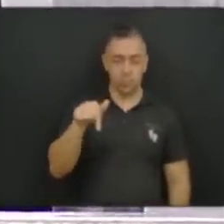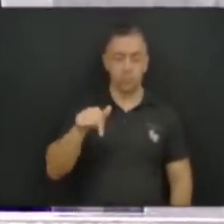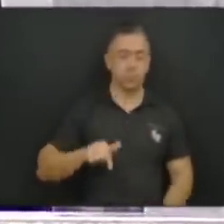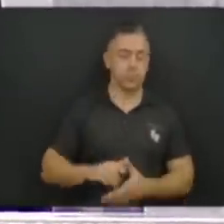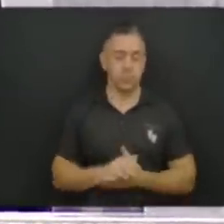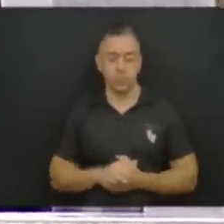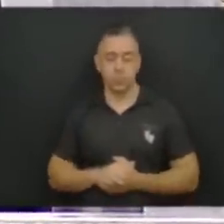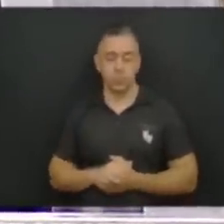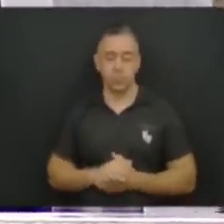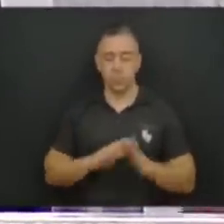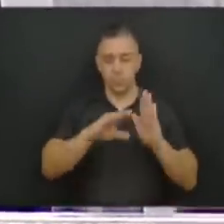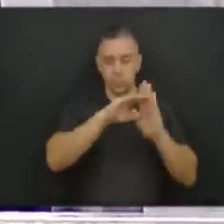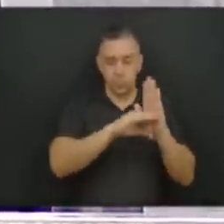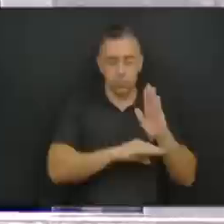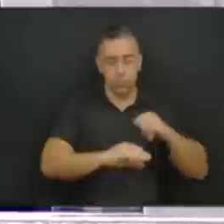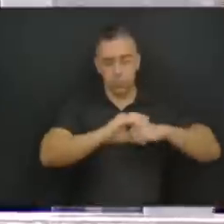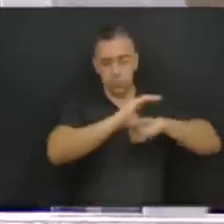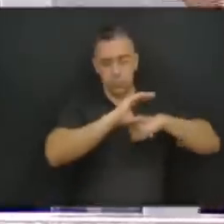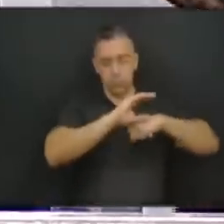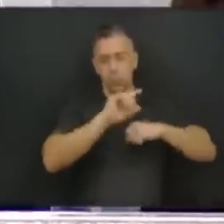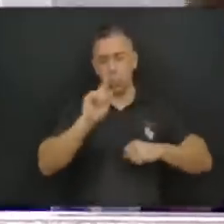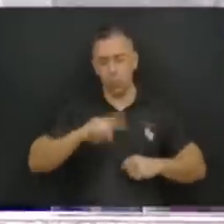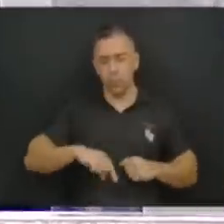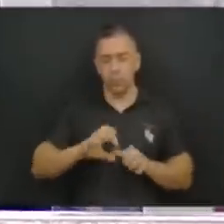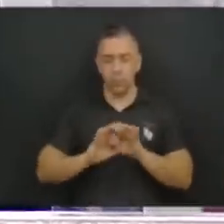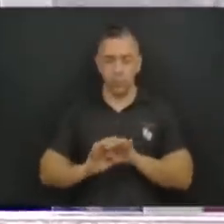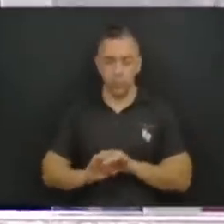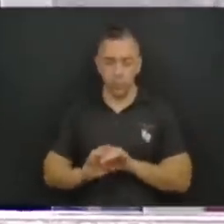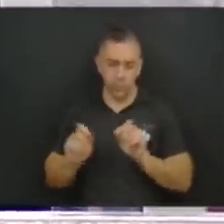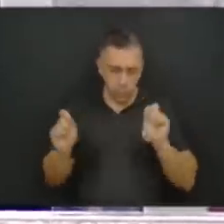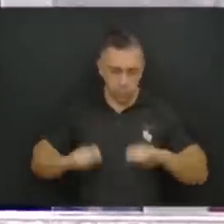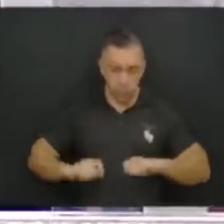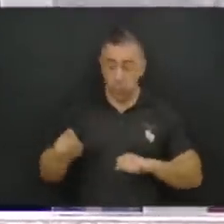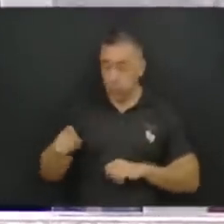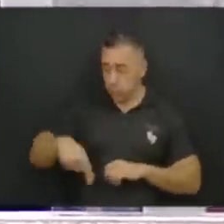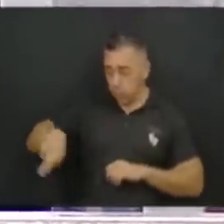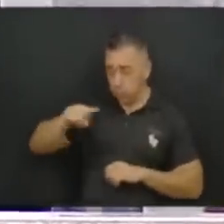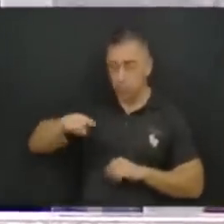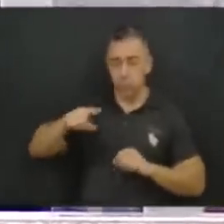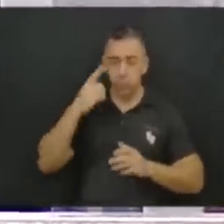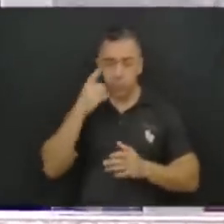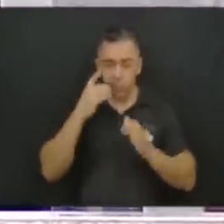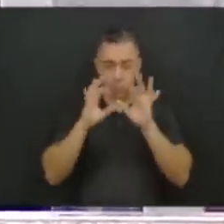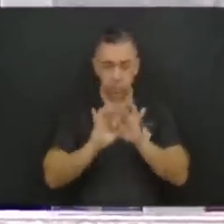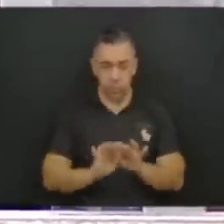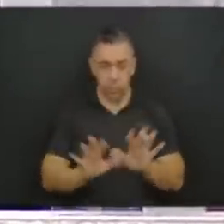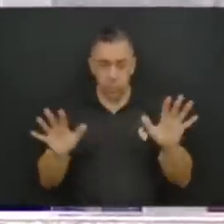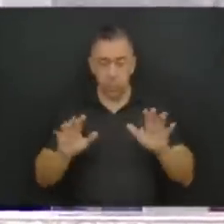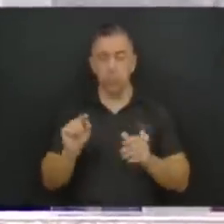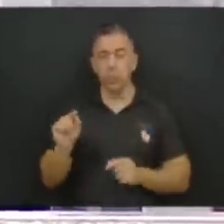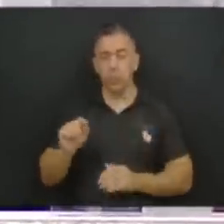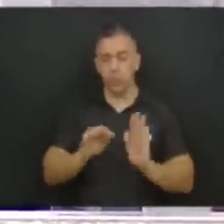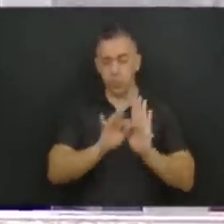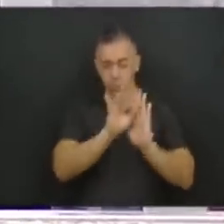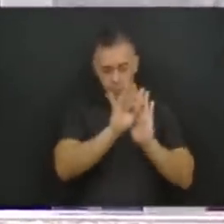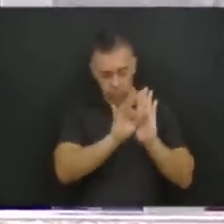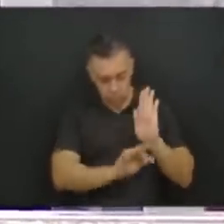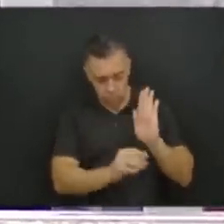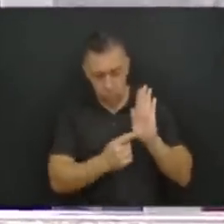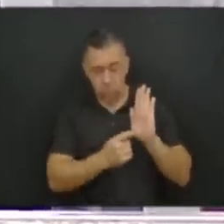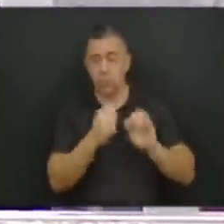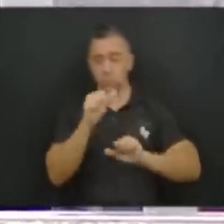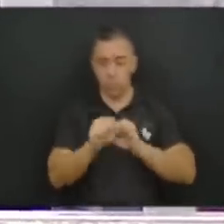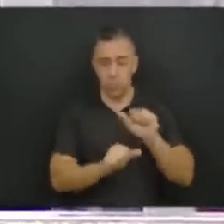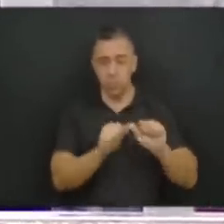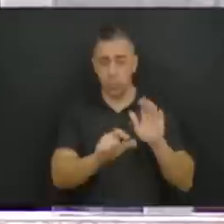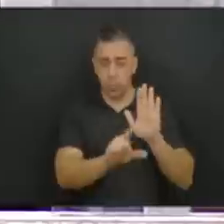que nós temos condicionais submetem a deliberação de vossas excelências e o texto projeto de lei que